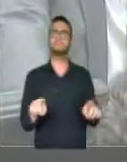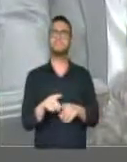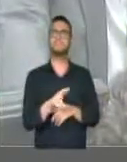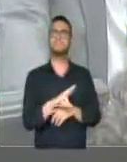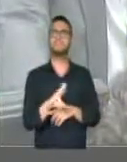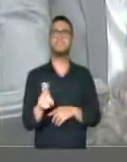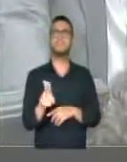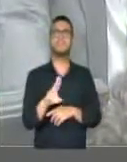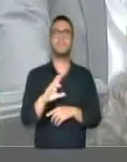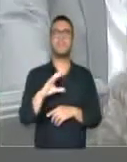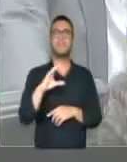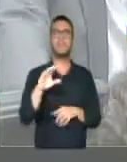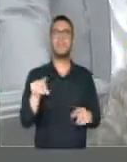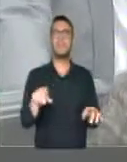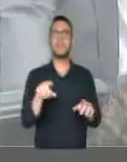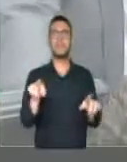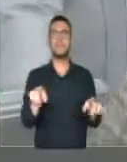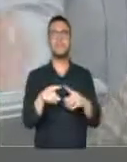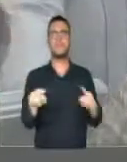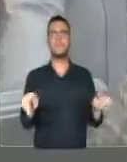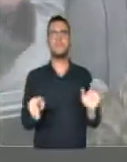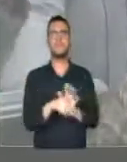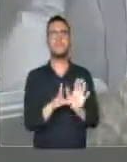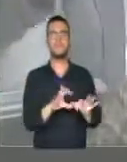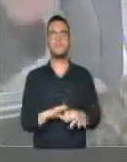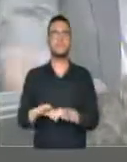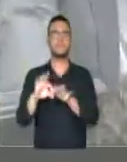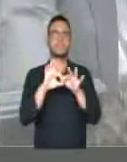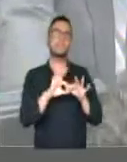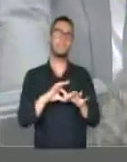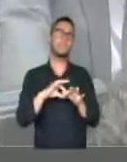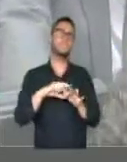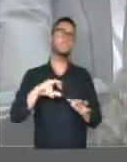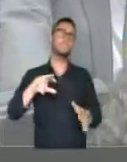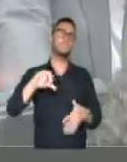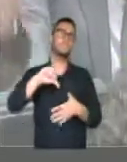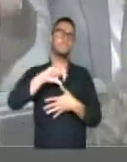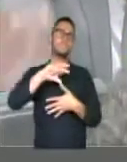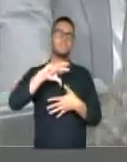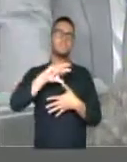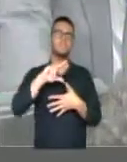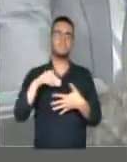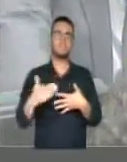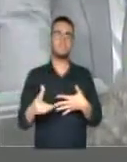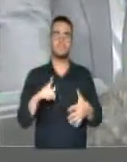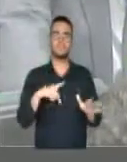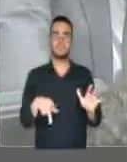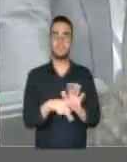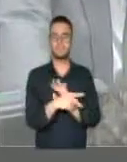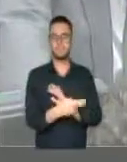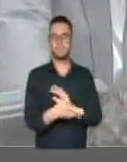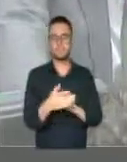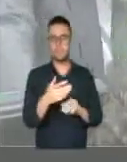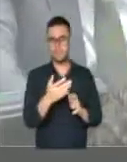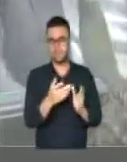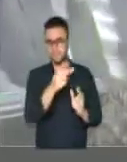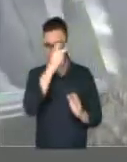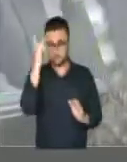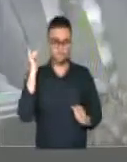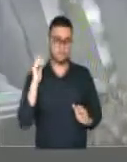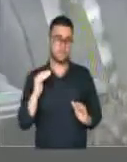Unidade Latinoamérica. E lá está no disco Clube da Esquina, da turma, seus conterrâneos de